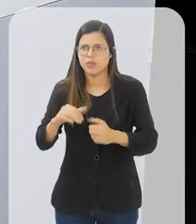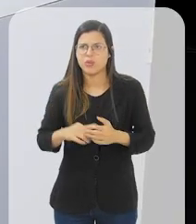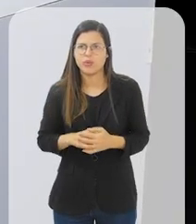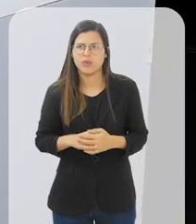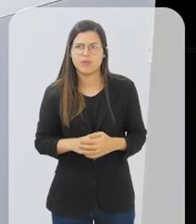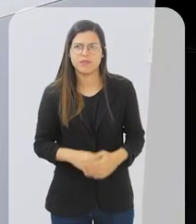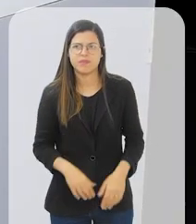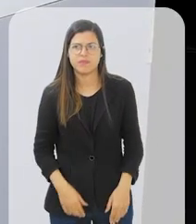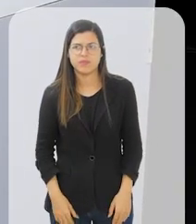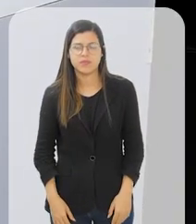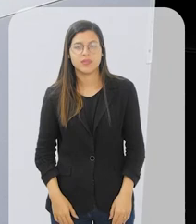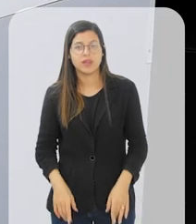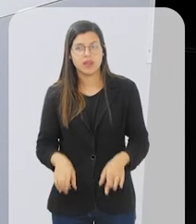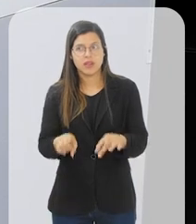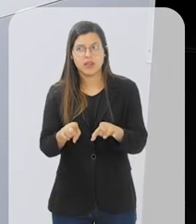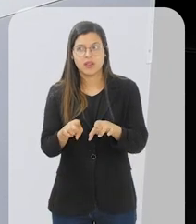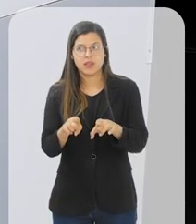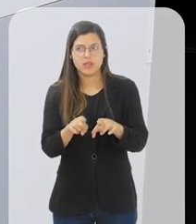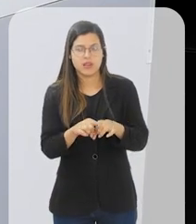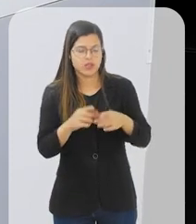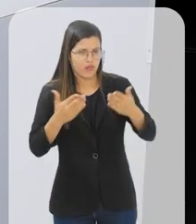Pereira.